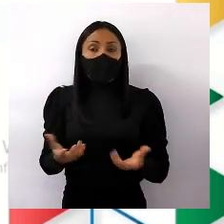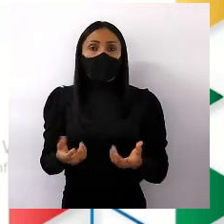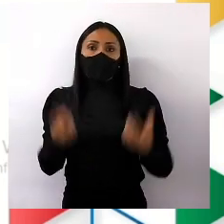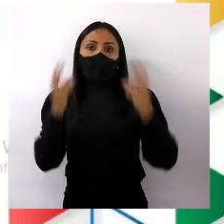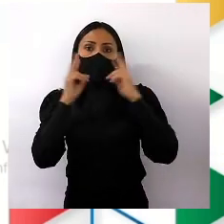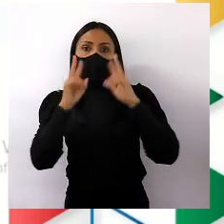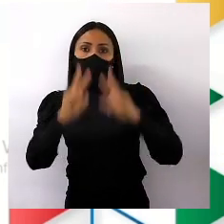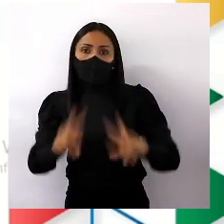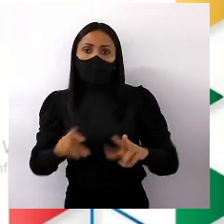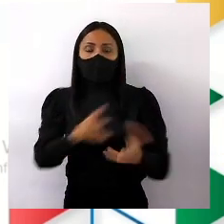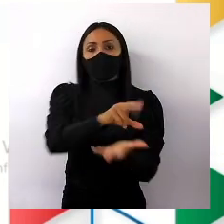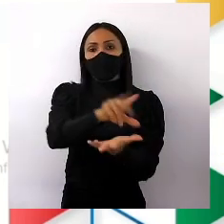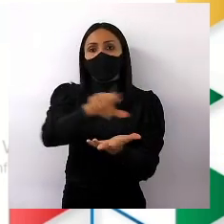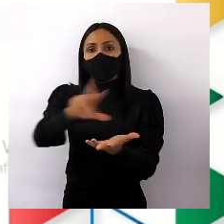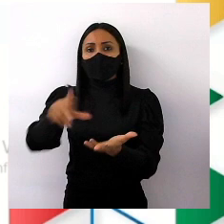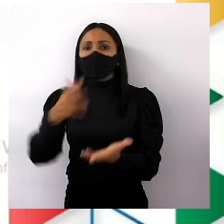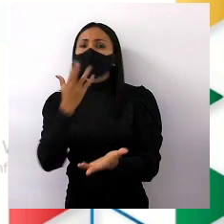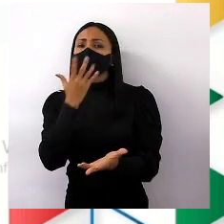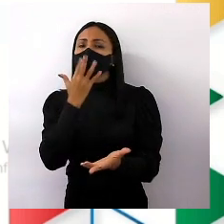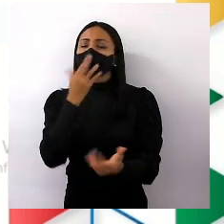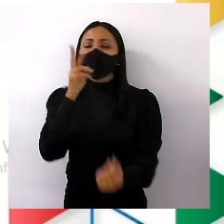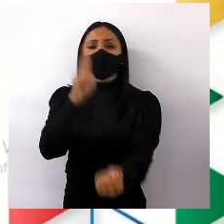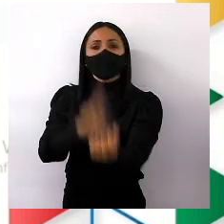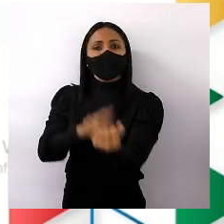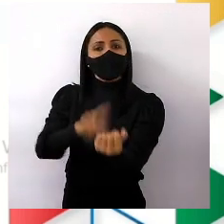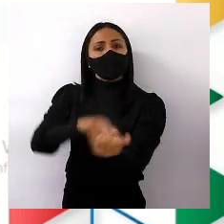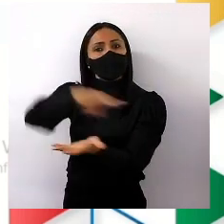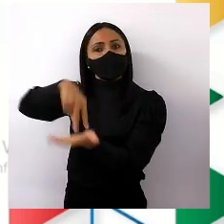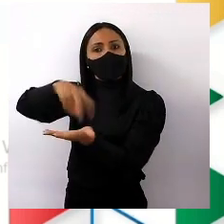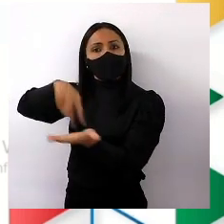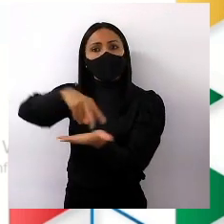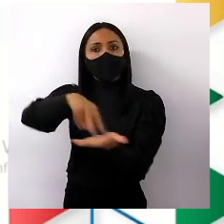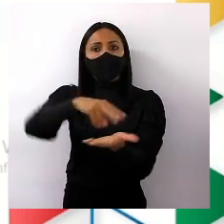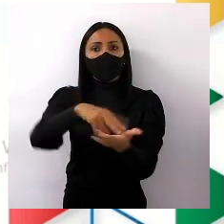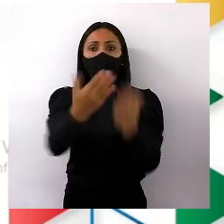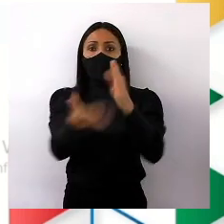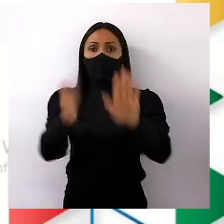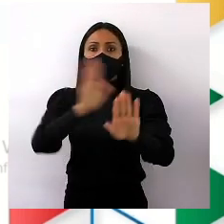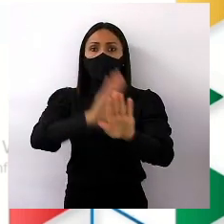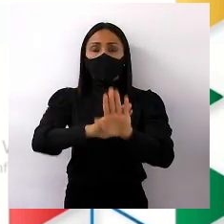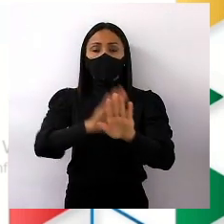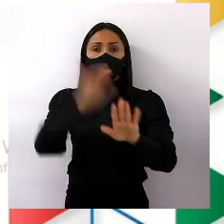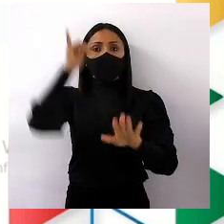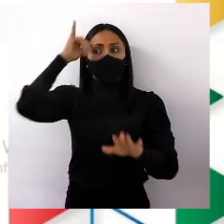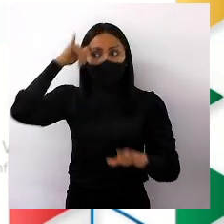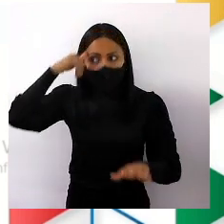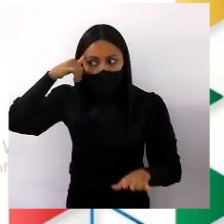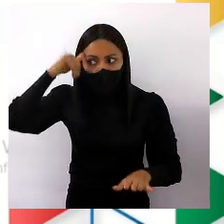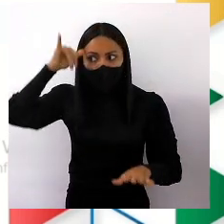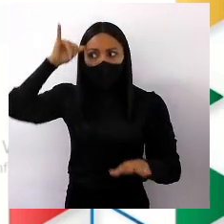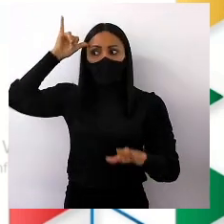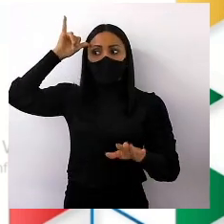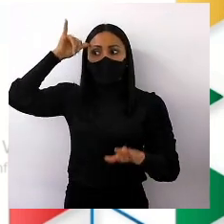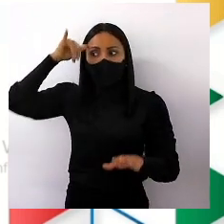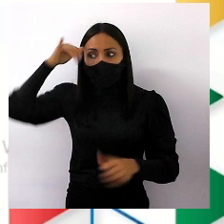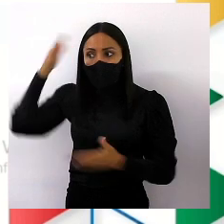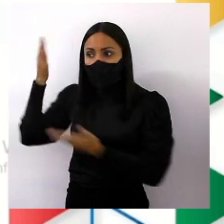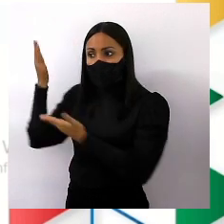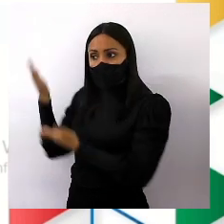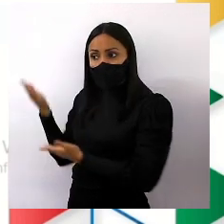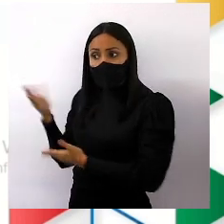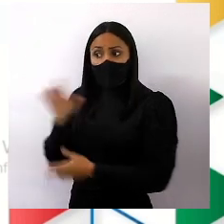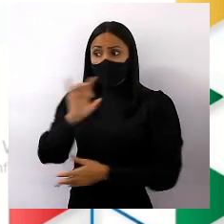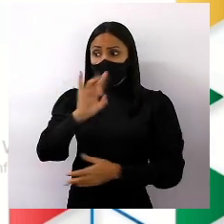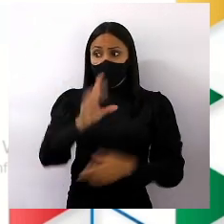a diversidade de cores, de ritmos, né? Ali ao fundo, né, o Bumba Meu Boi como uma representação. Então, não é só